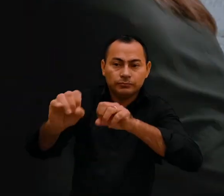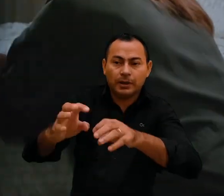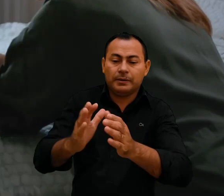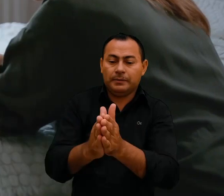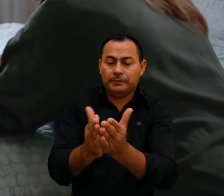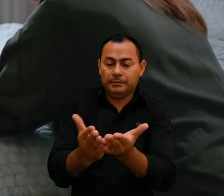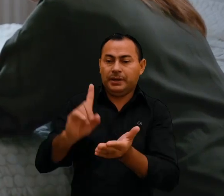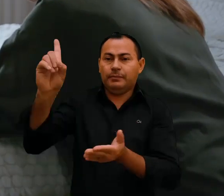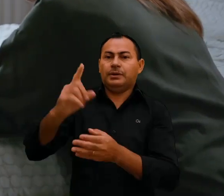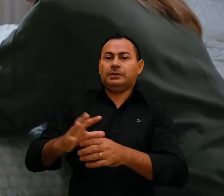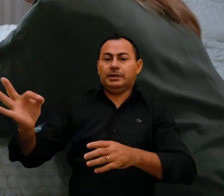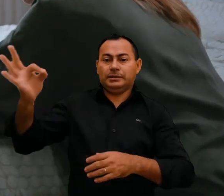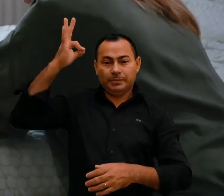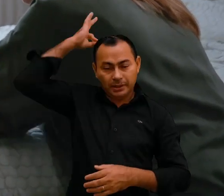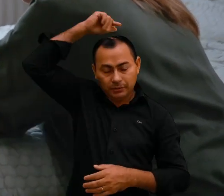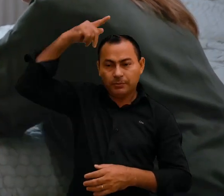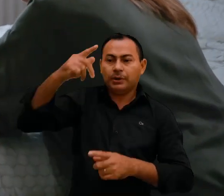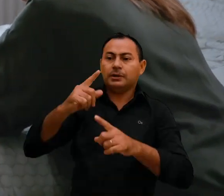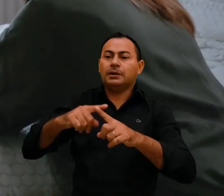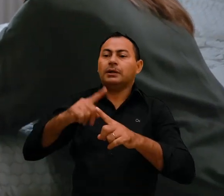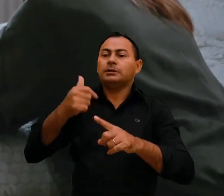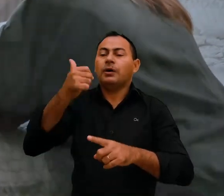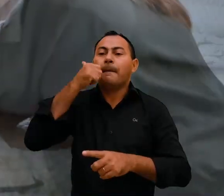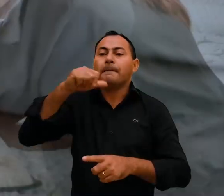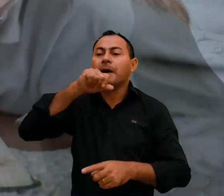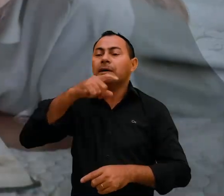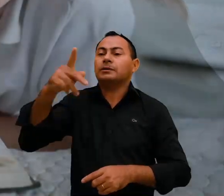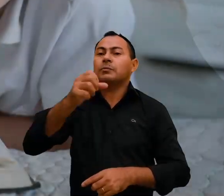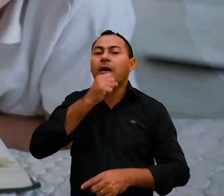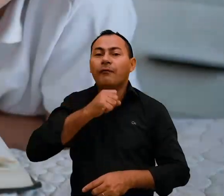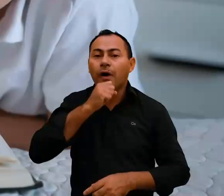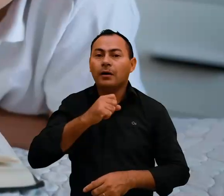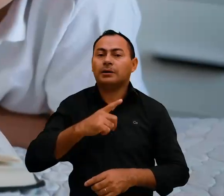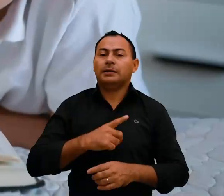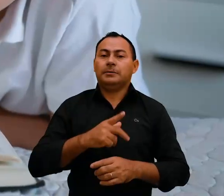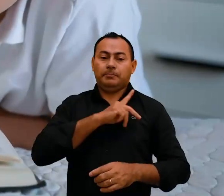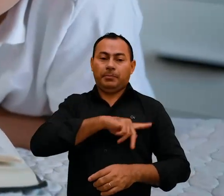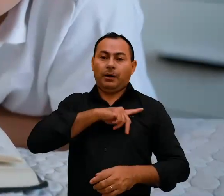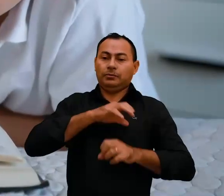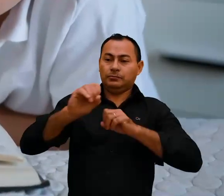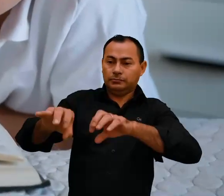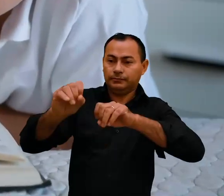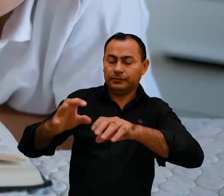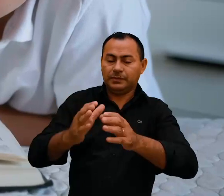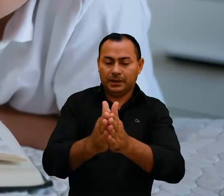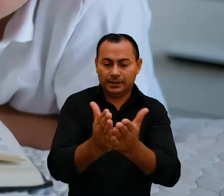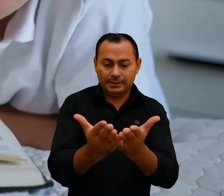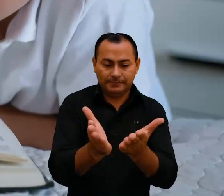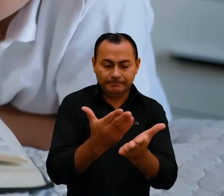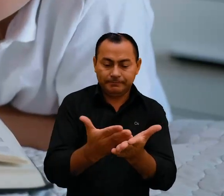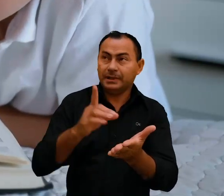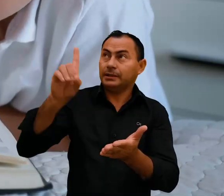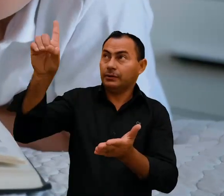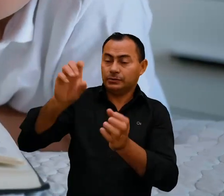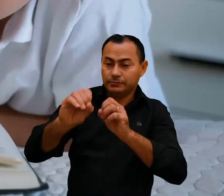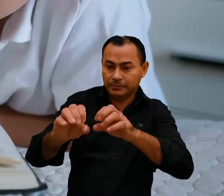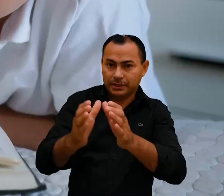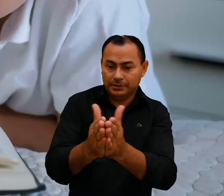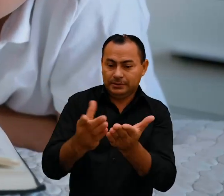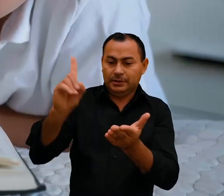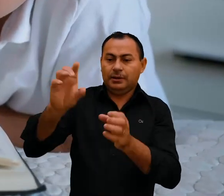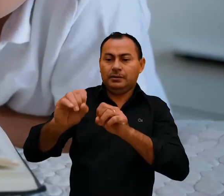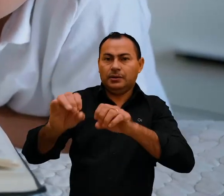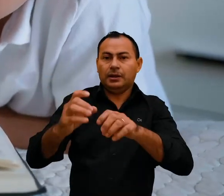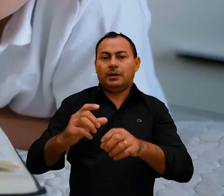treinamento bíblico e espiritual porque sua mãe sua avó e Paulo o tinham e do cargo a luz das escrituras